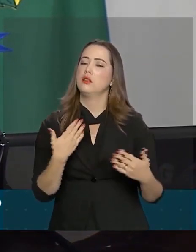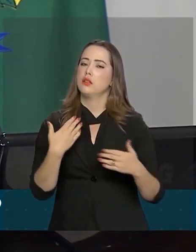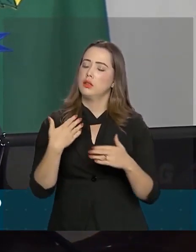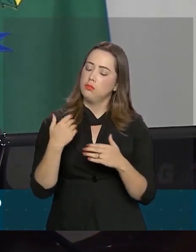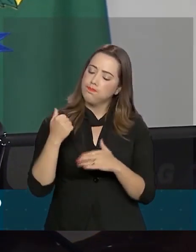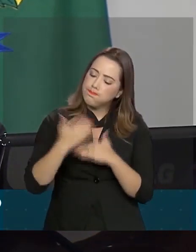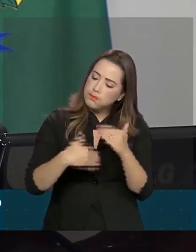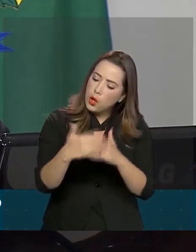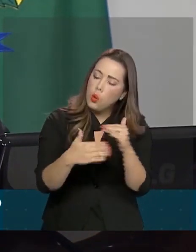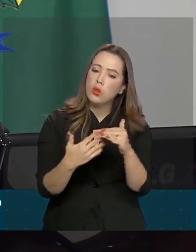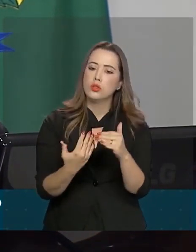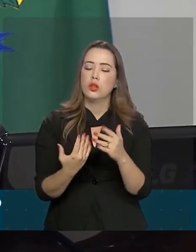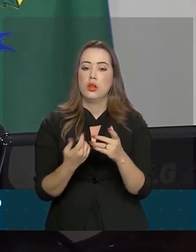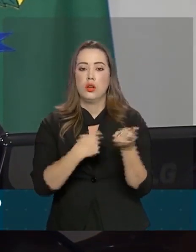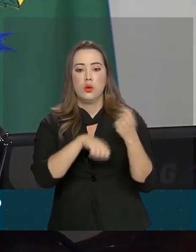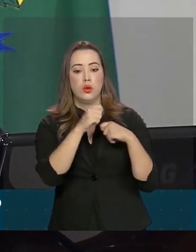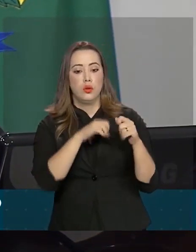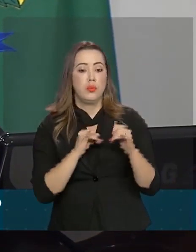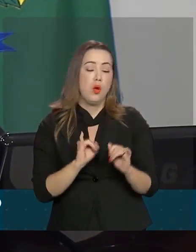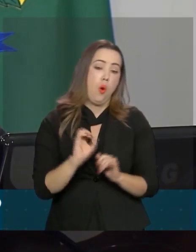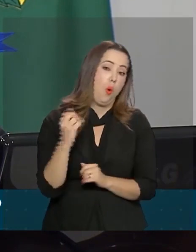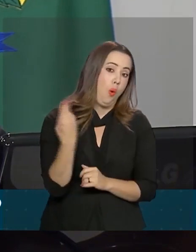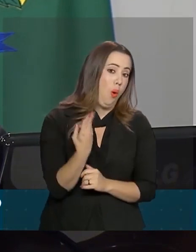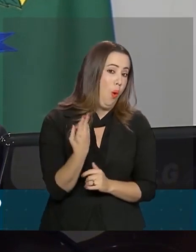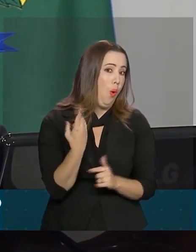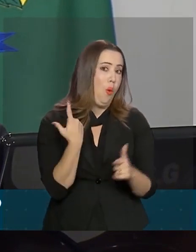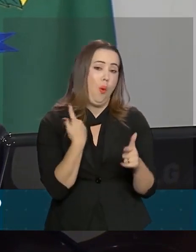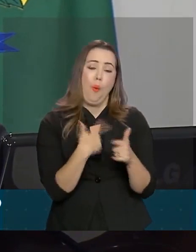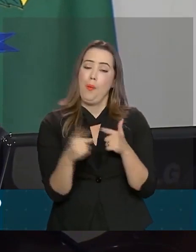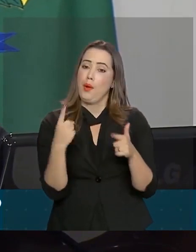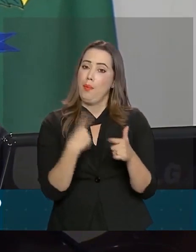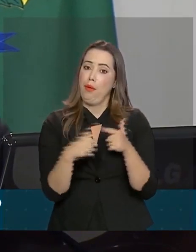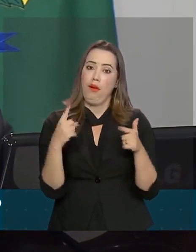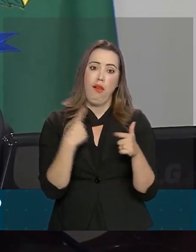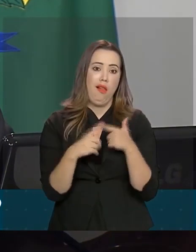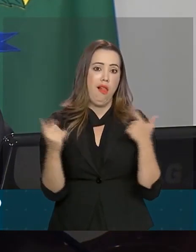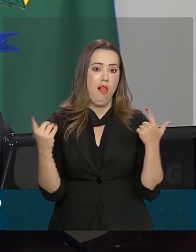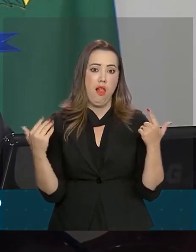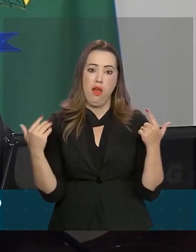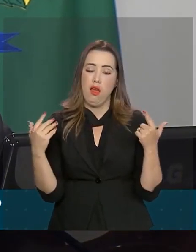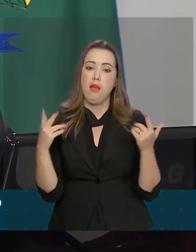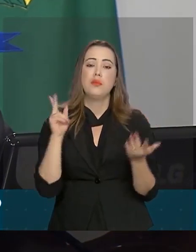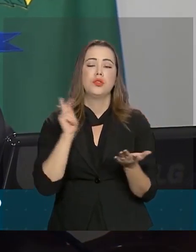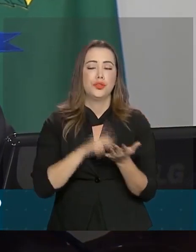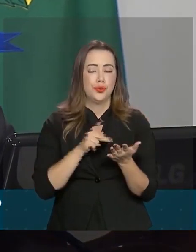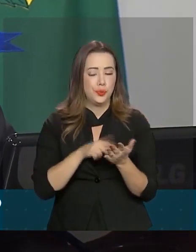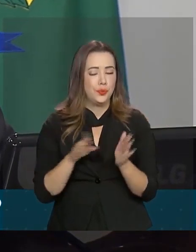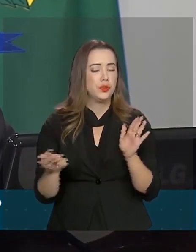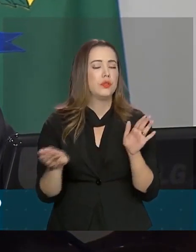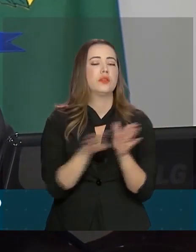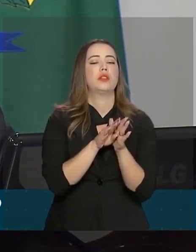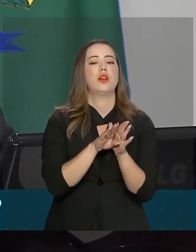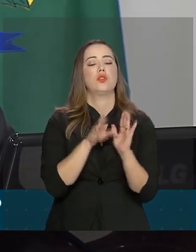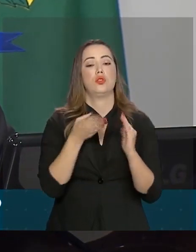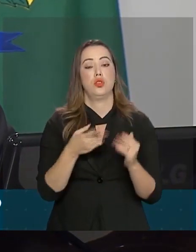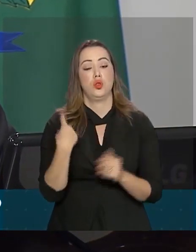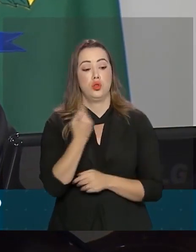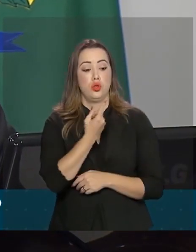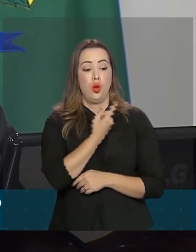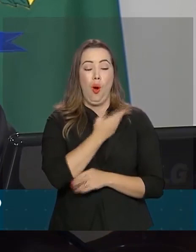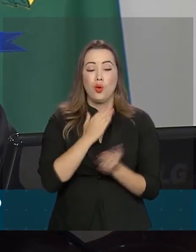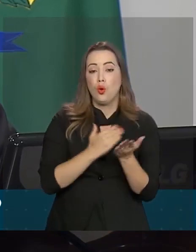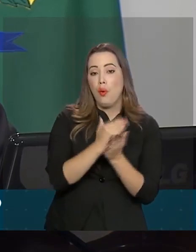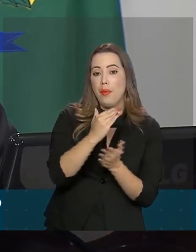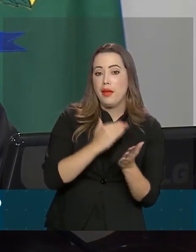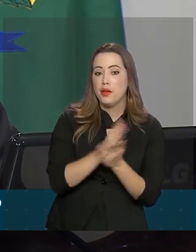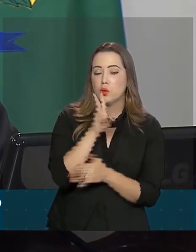mexendo com a sua economia, senão a catástrofe se aproximará de verdade. E nós, desde o começo, eu, como estadista,